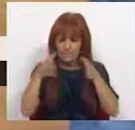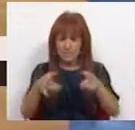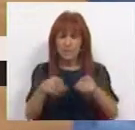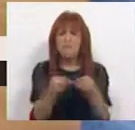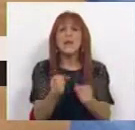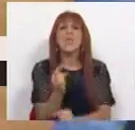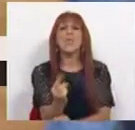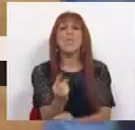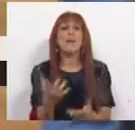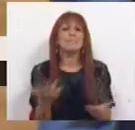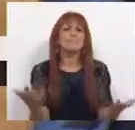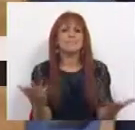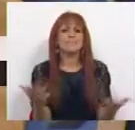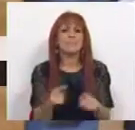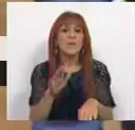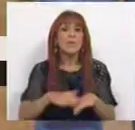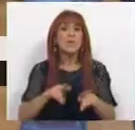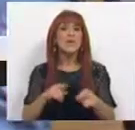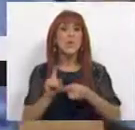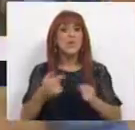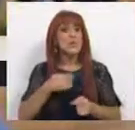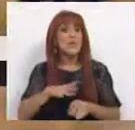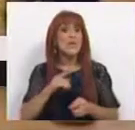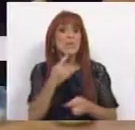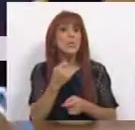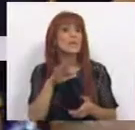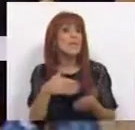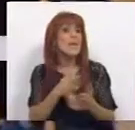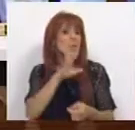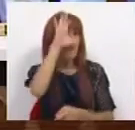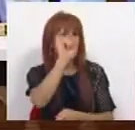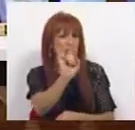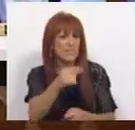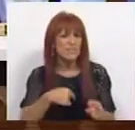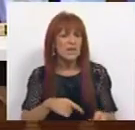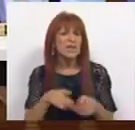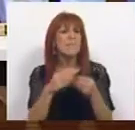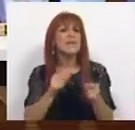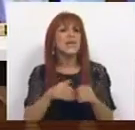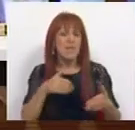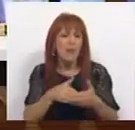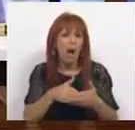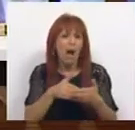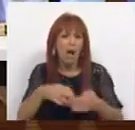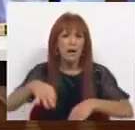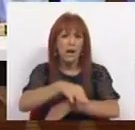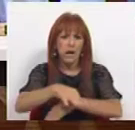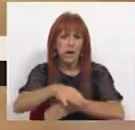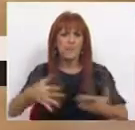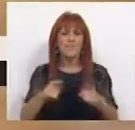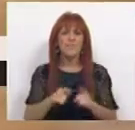deter numa matéria relativamente à qual eu gostaria de fazer uma pergunta ao Sr. Ministro, que se prende com a matéria das barreiras